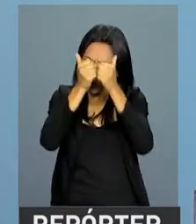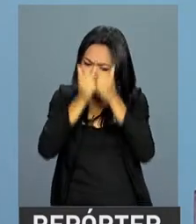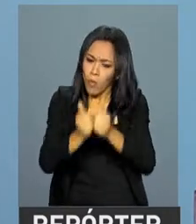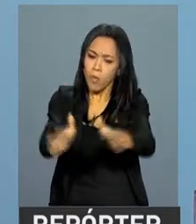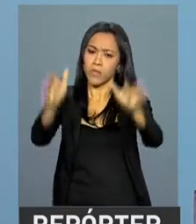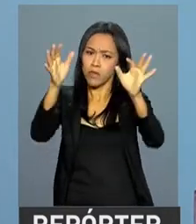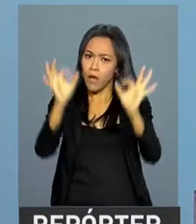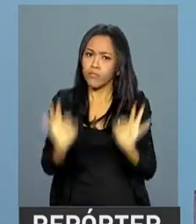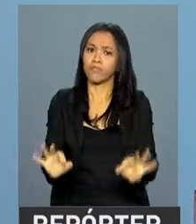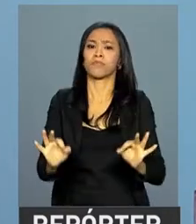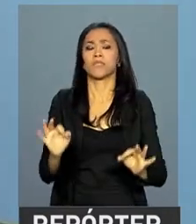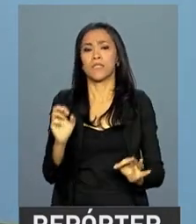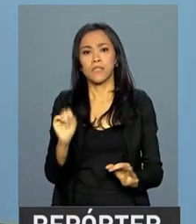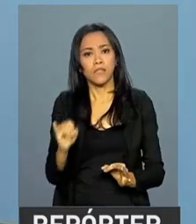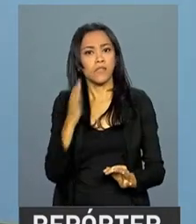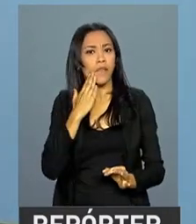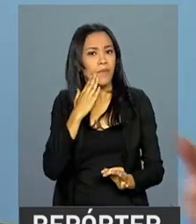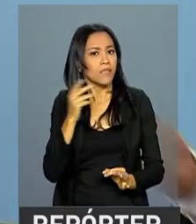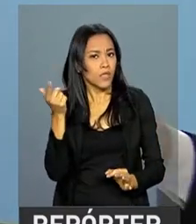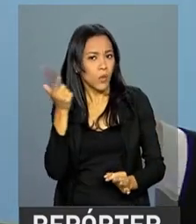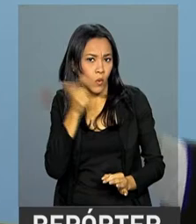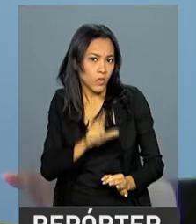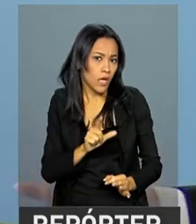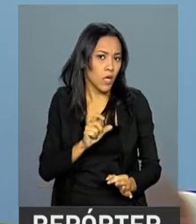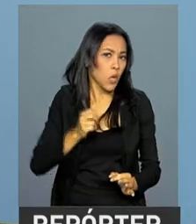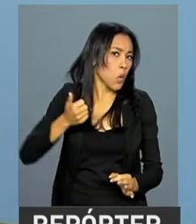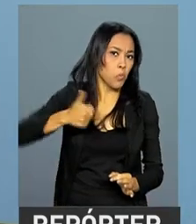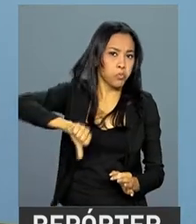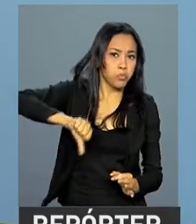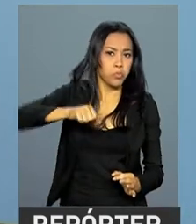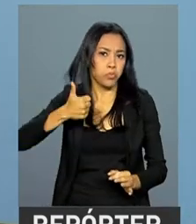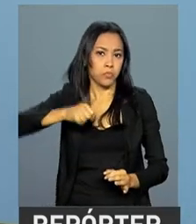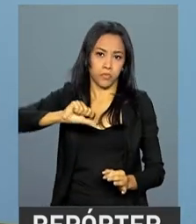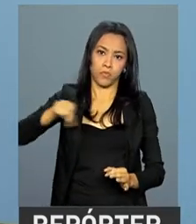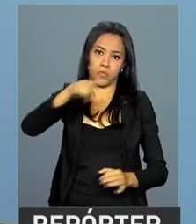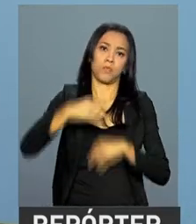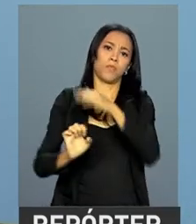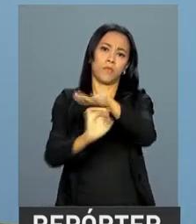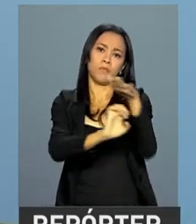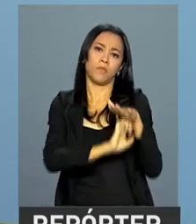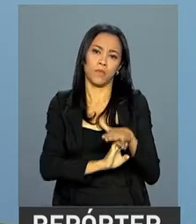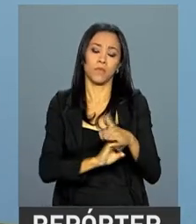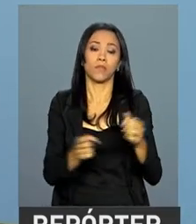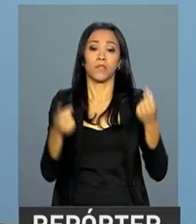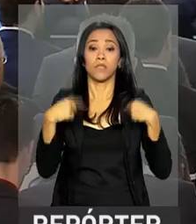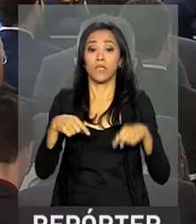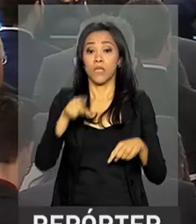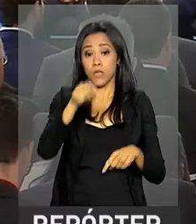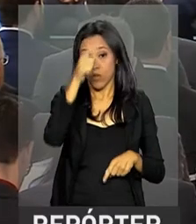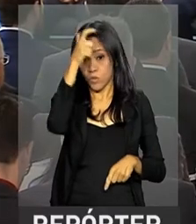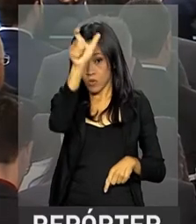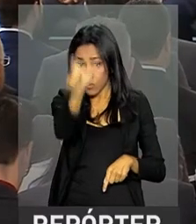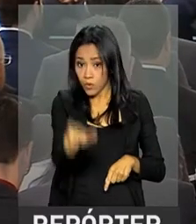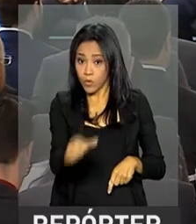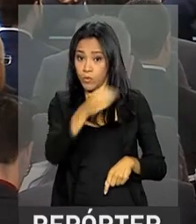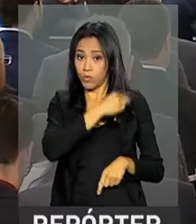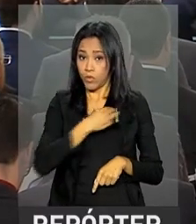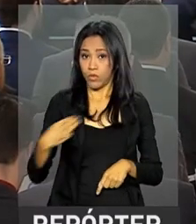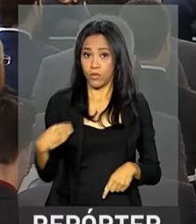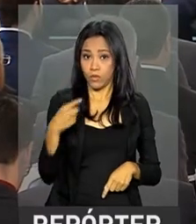sua real situação durante a cerimônia o ministro do desenvolvimento social lembrou que o avanço do setor